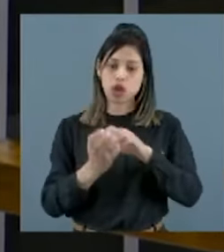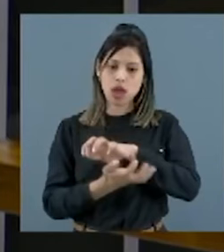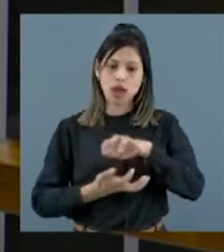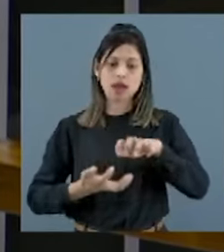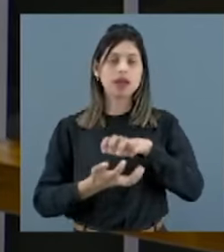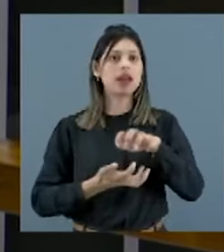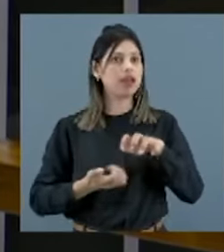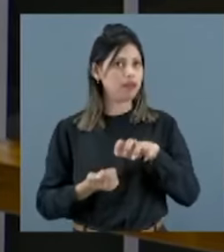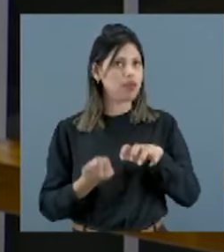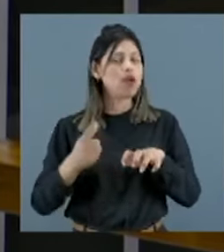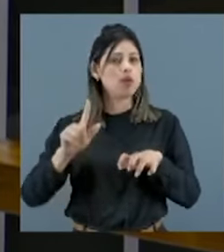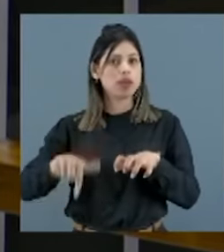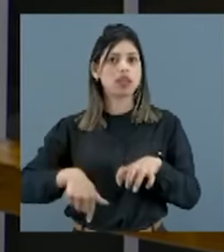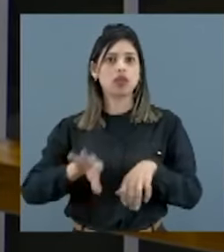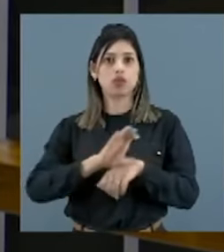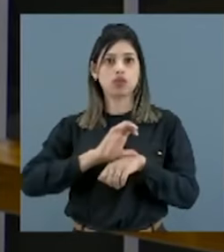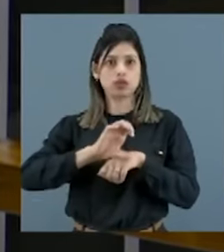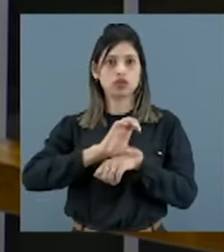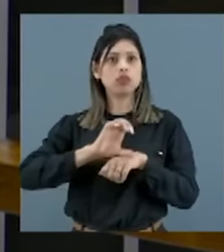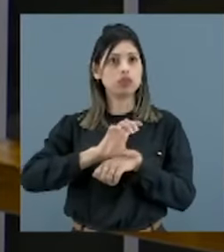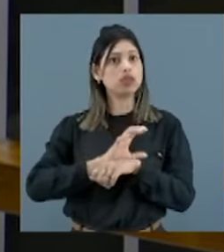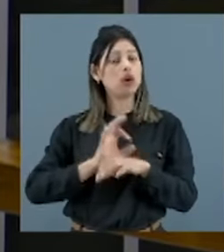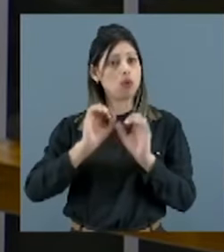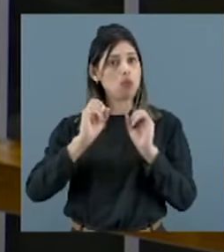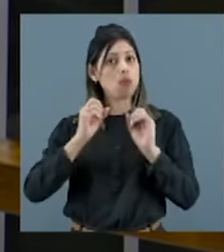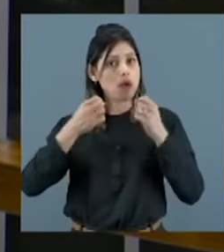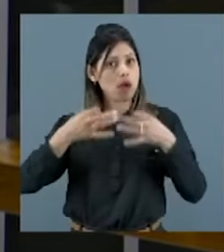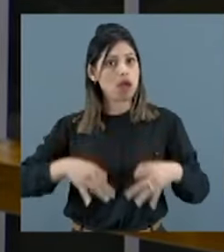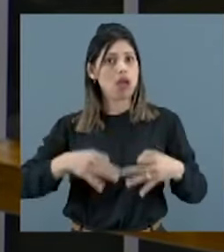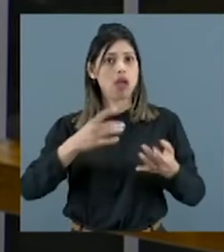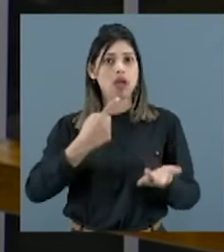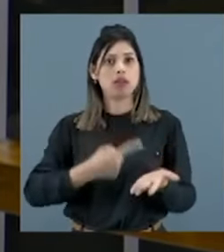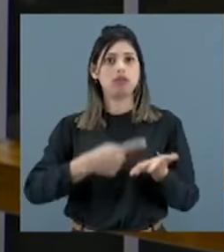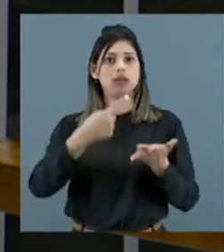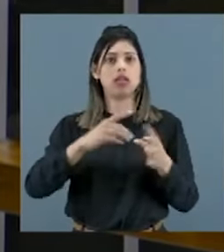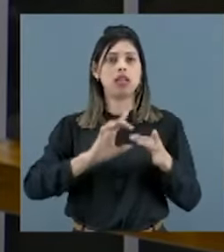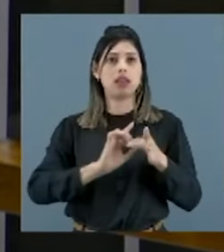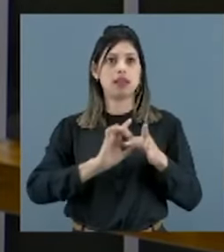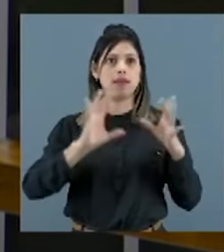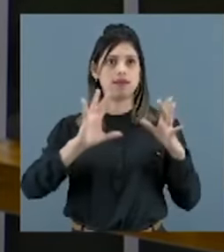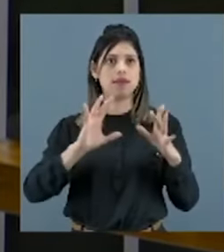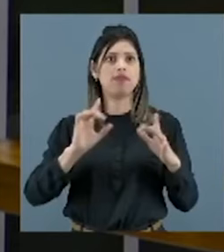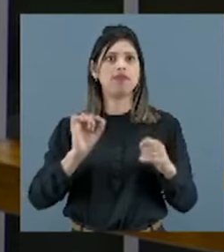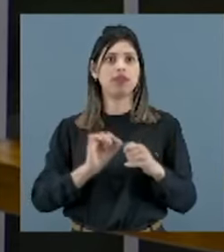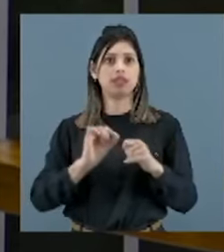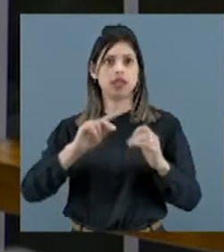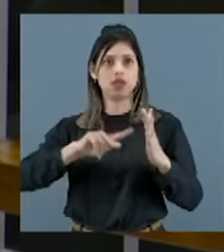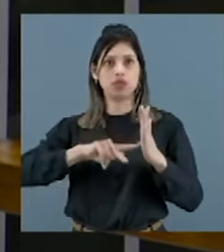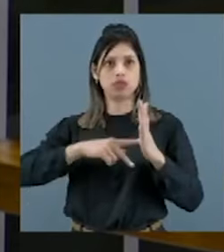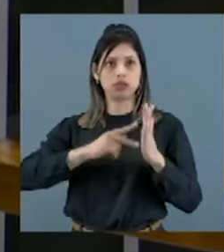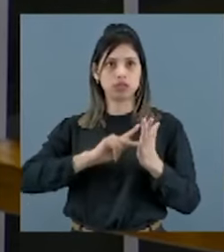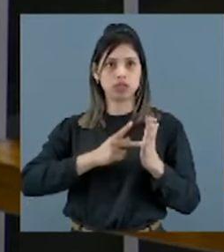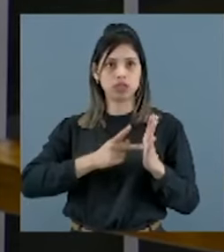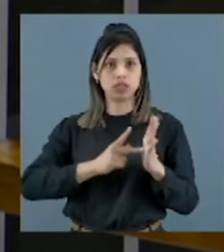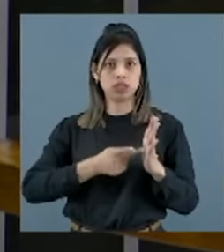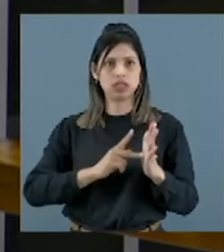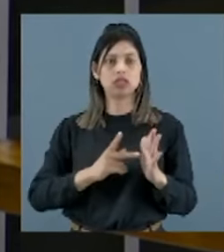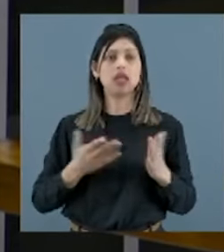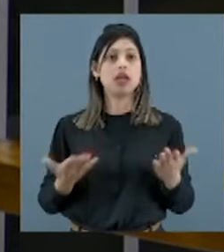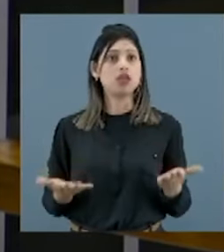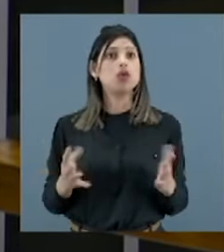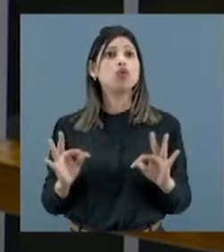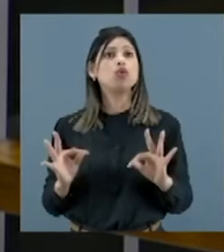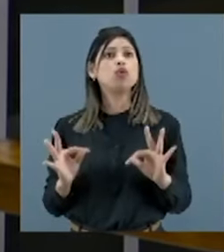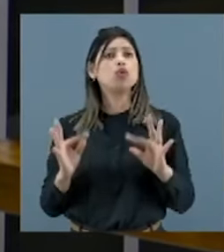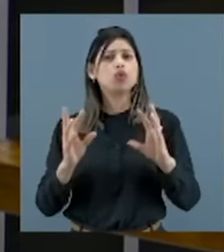permitido, fortalecendo o sindicato. Então, eu pediria aos deputados do Novo que pudesse deixar a votação caminhar. Todos